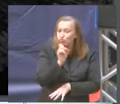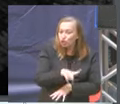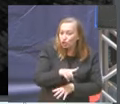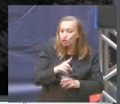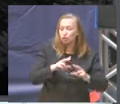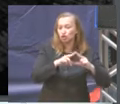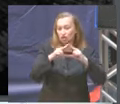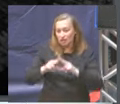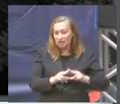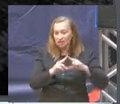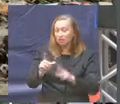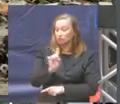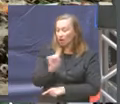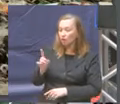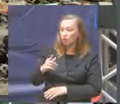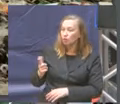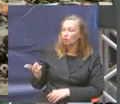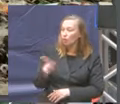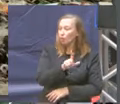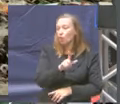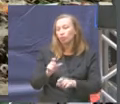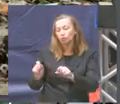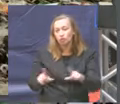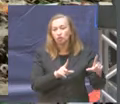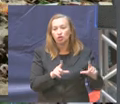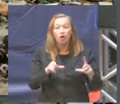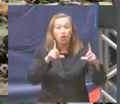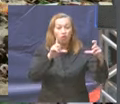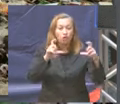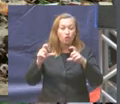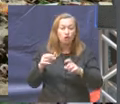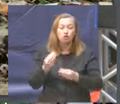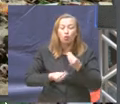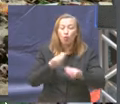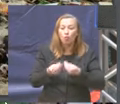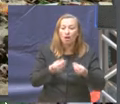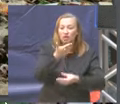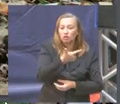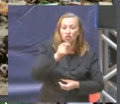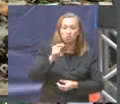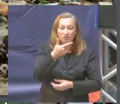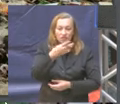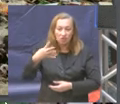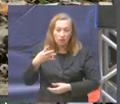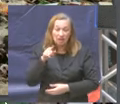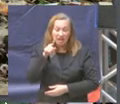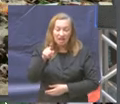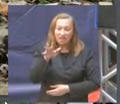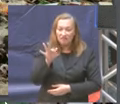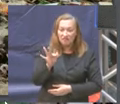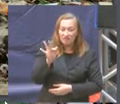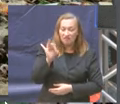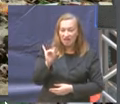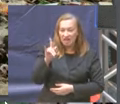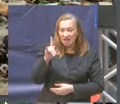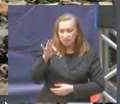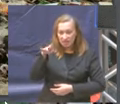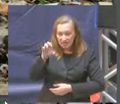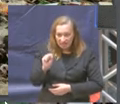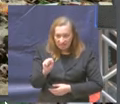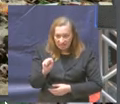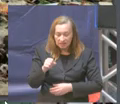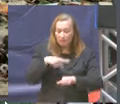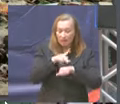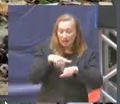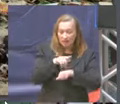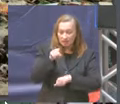resíduos, não. Próximo, por favor. Agora um pouquinho de fotografias de como é 2024. Isso é Filipinas, né, atualmente,